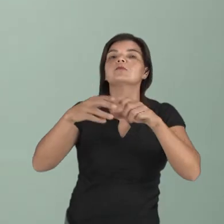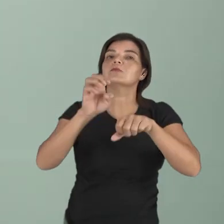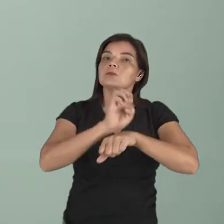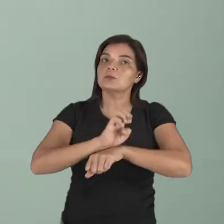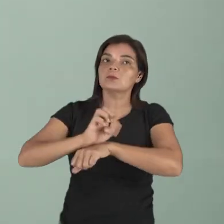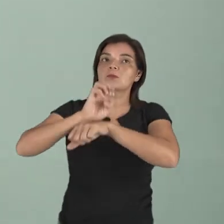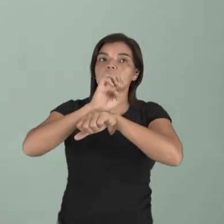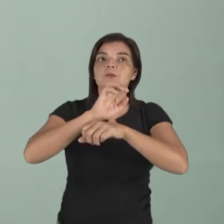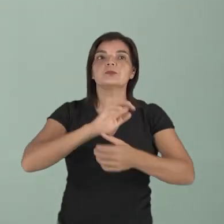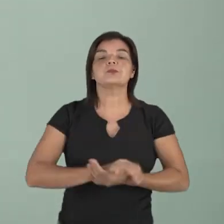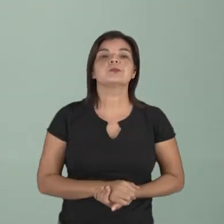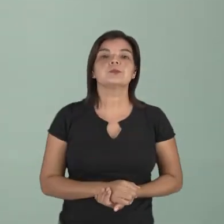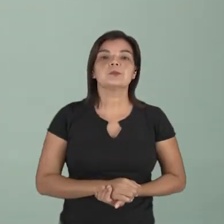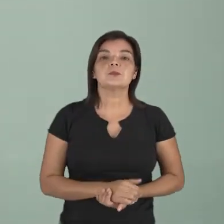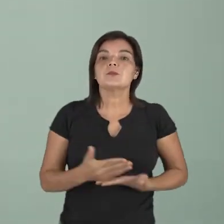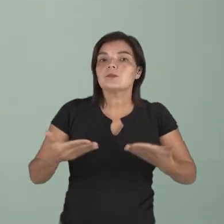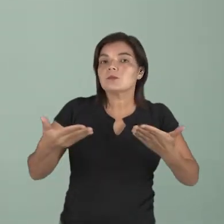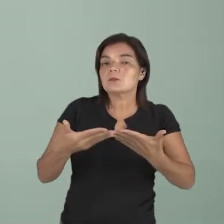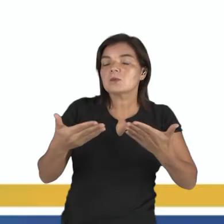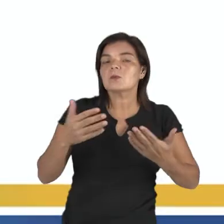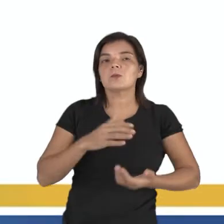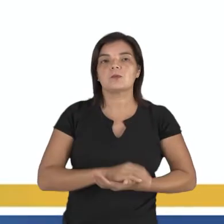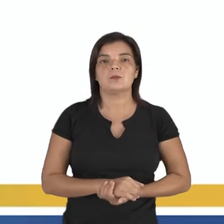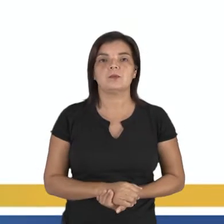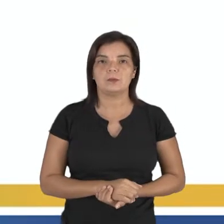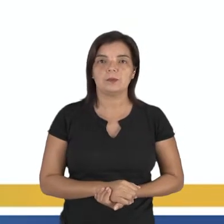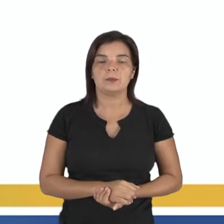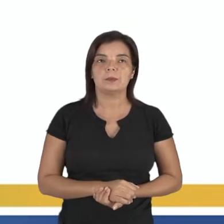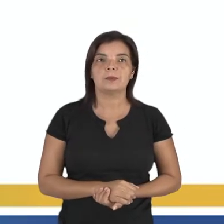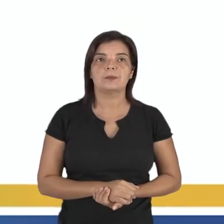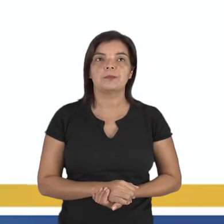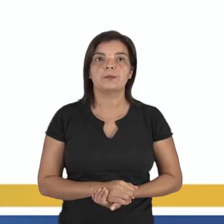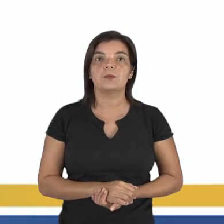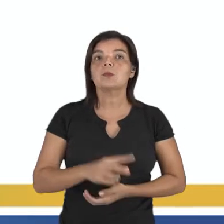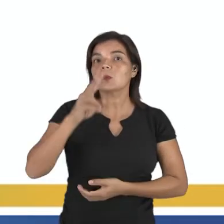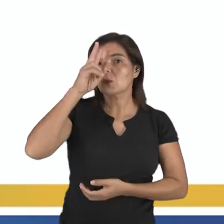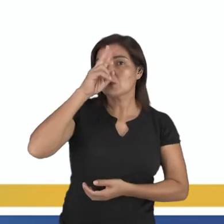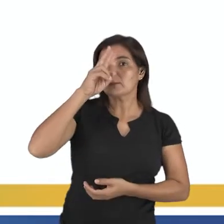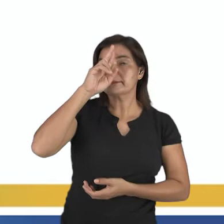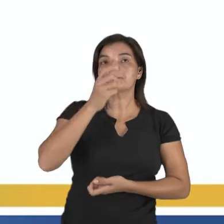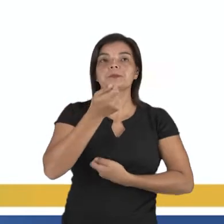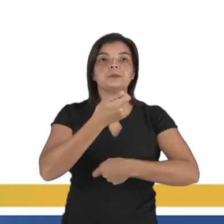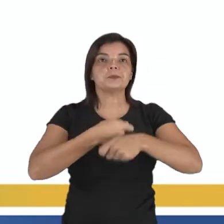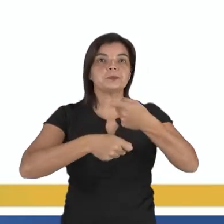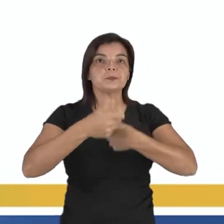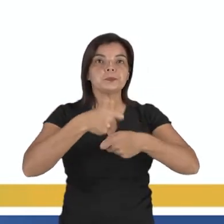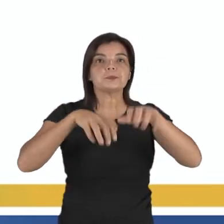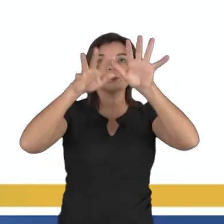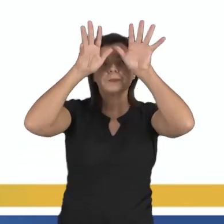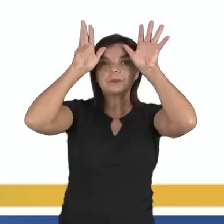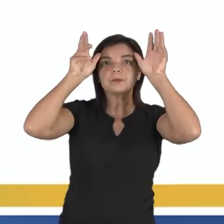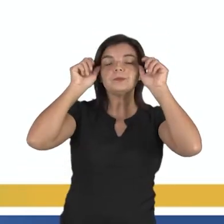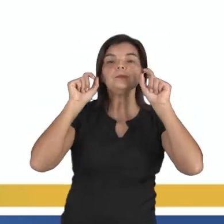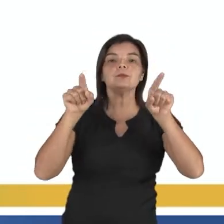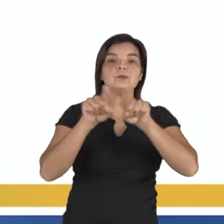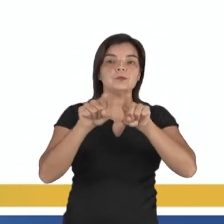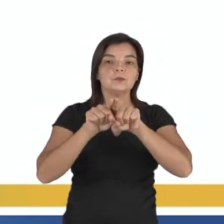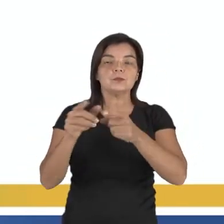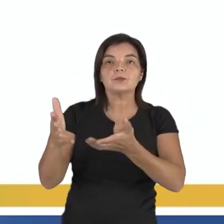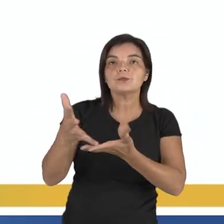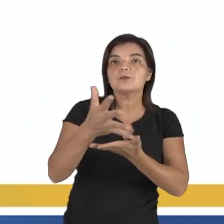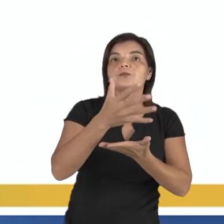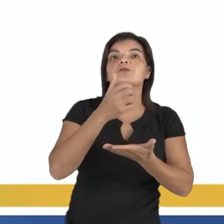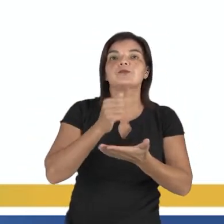estado. Continuando. Como que está a nossa atualidade? Historicamente, a economia acreana baseia-se